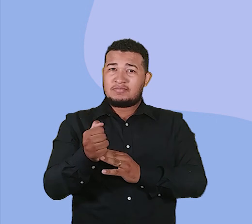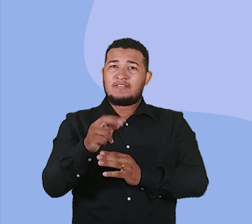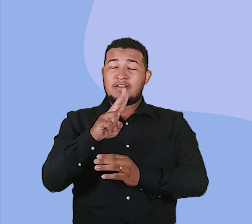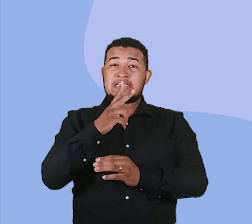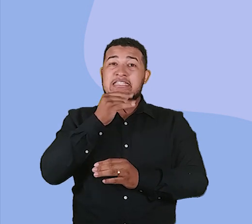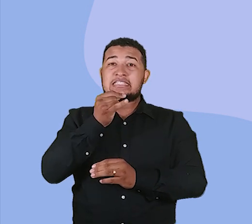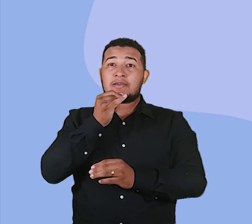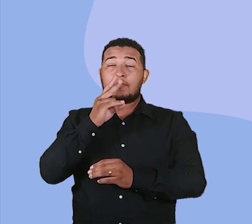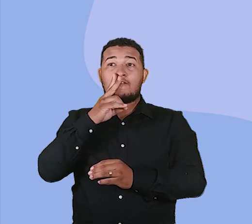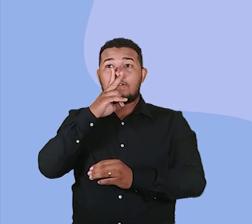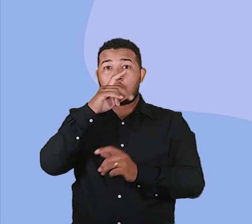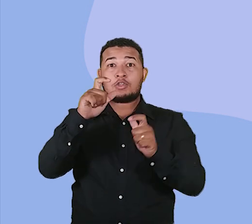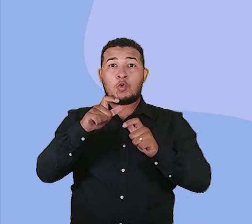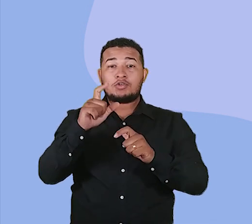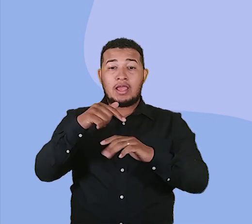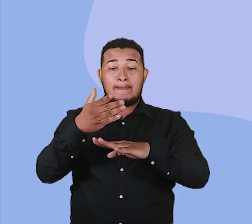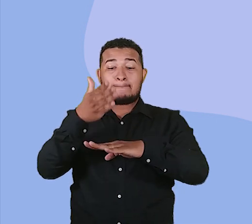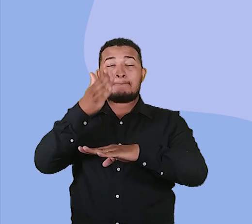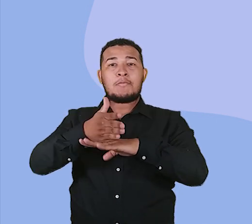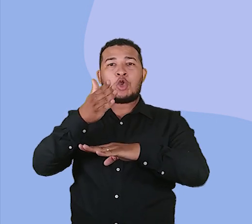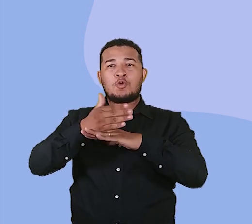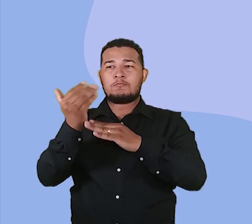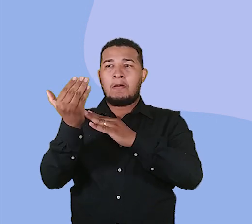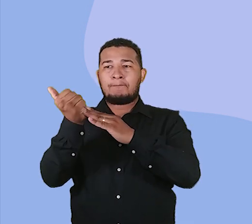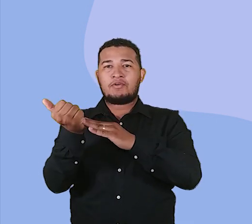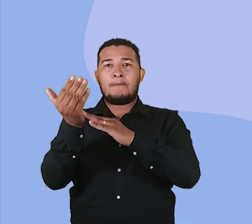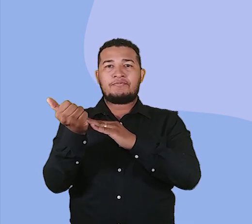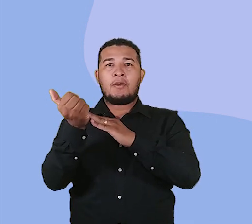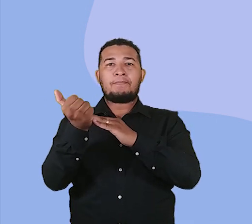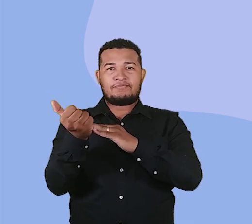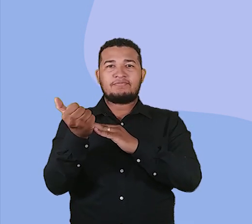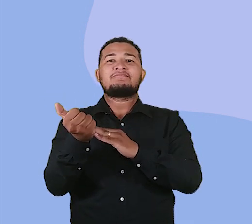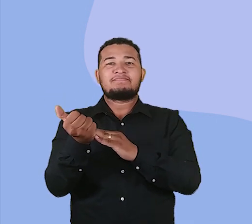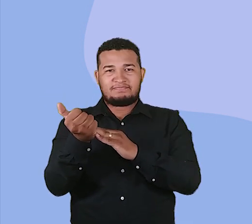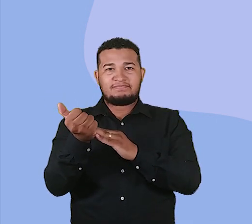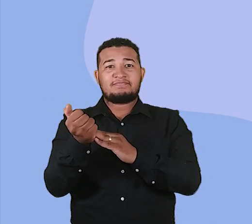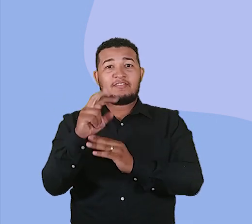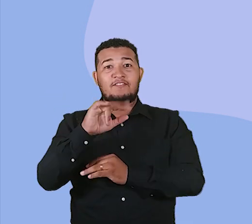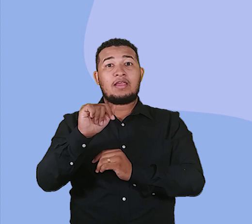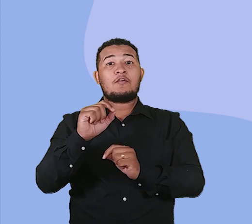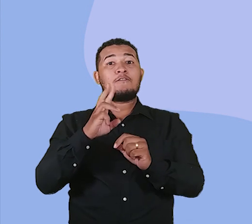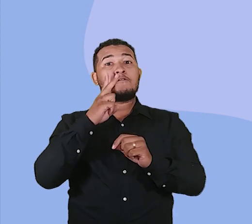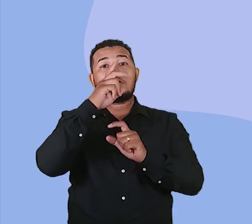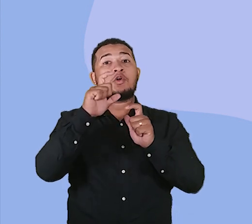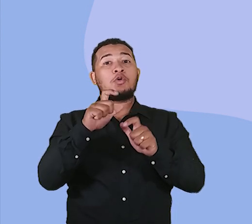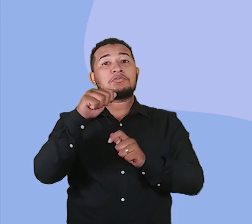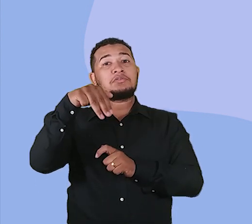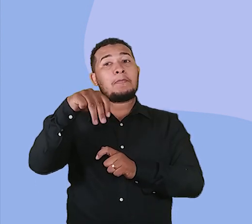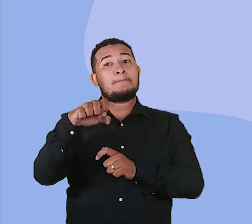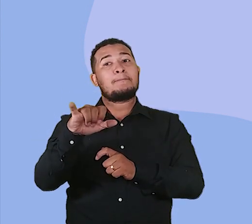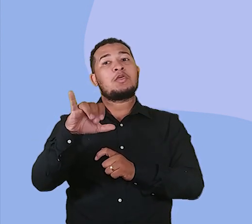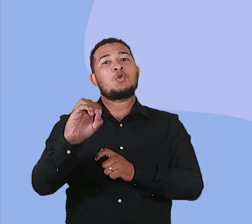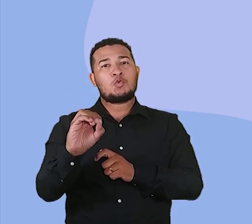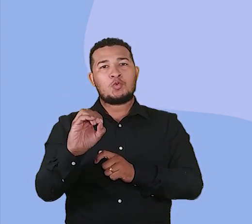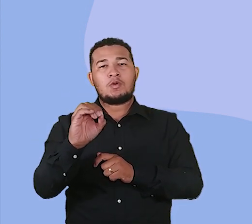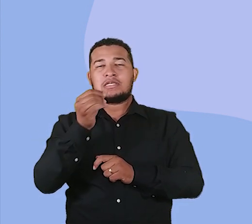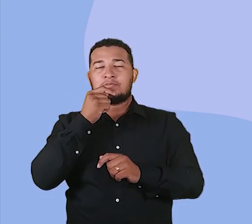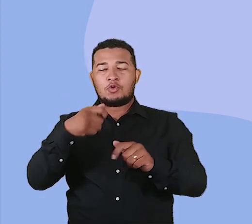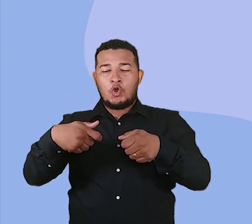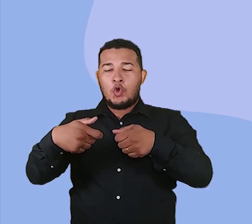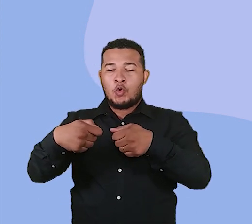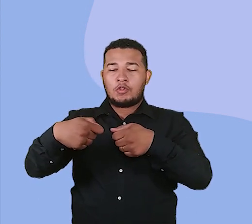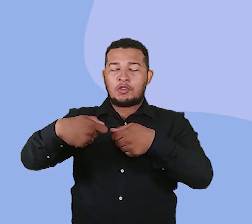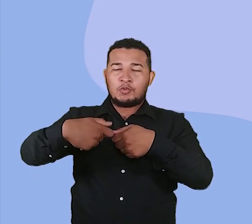aplicar força é no meio né então interpotente é da força está no meio o